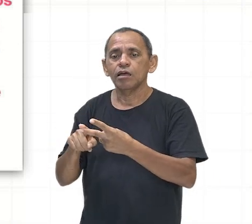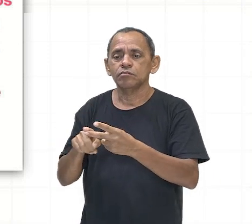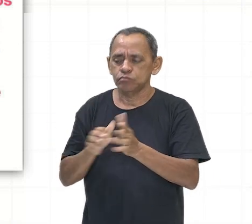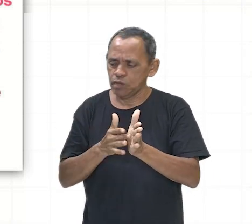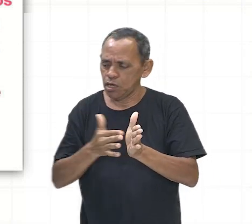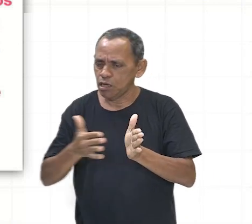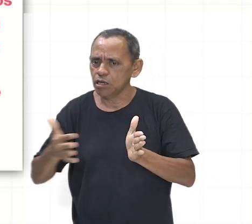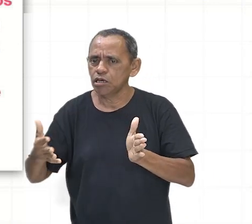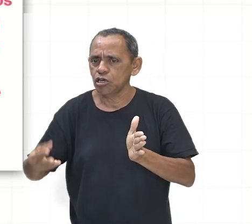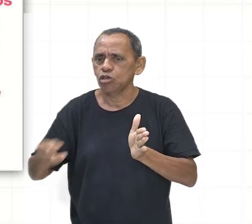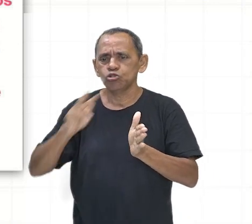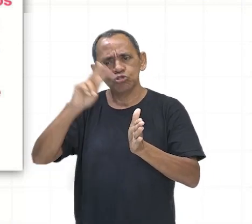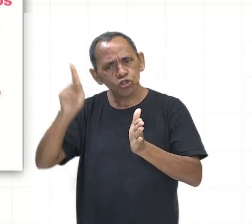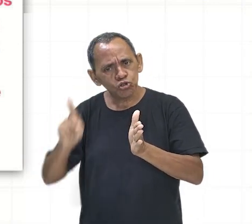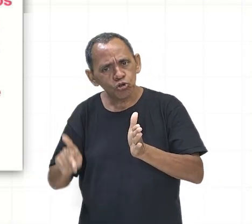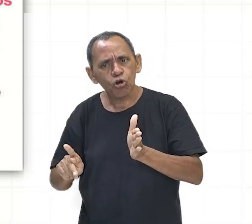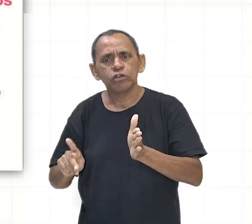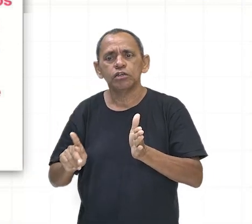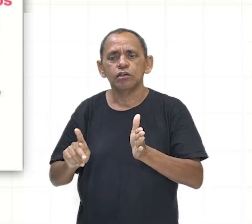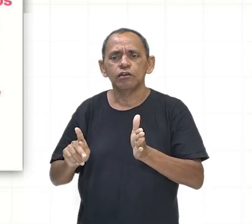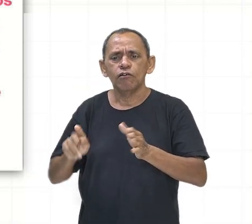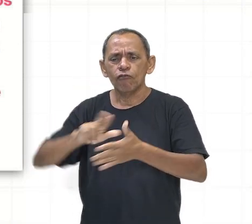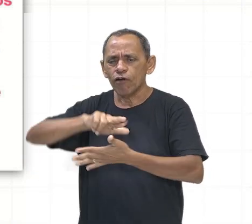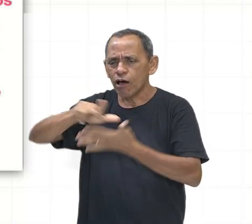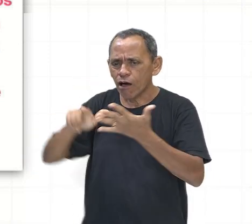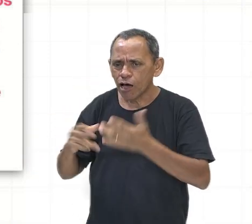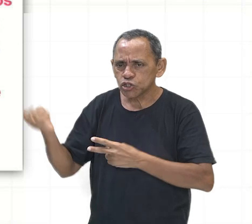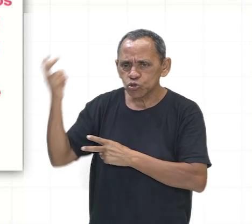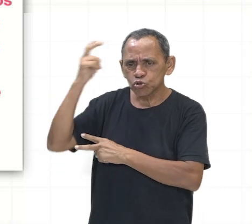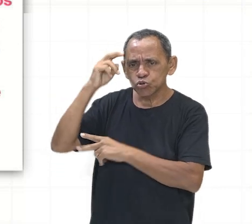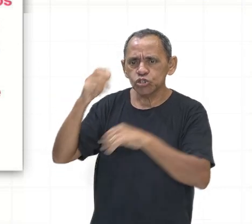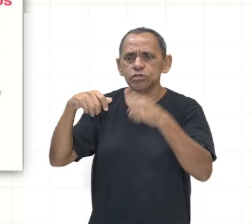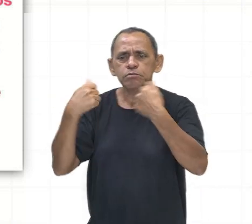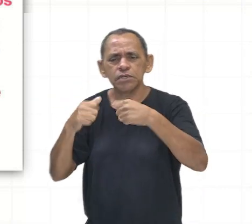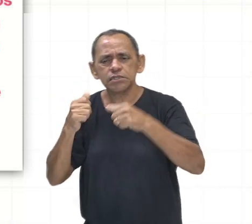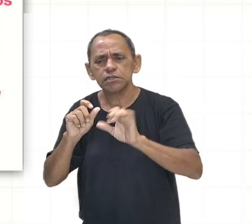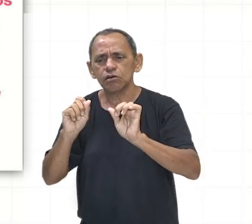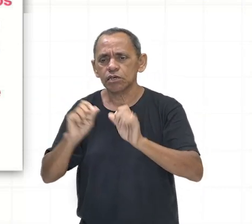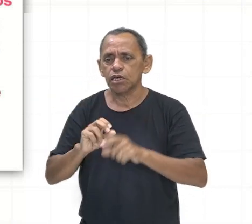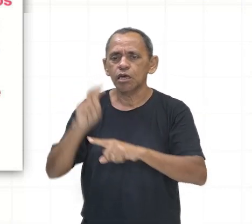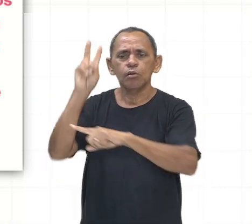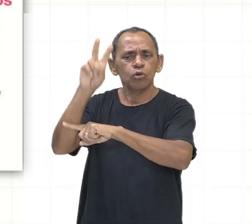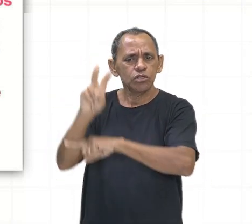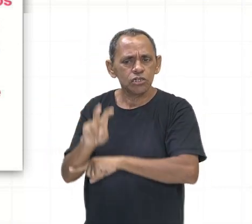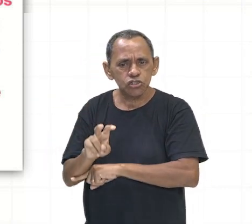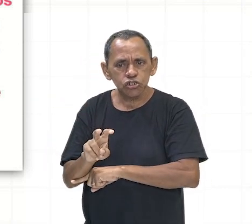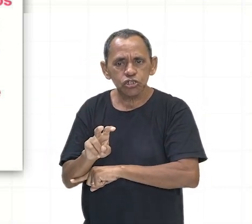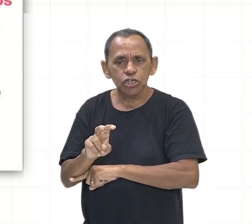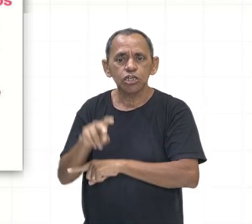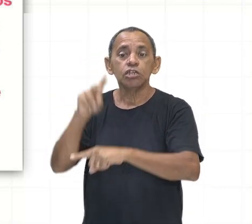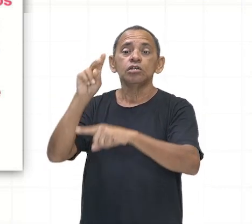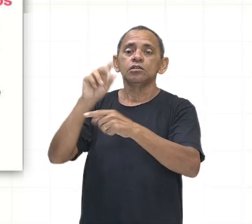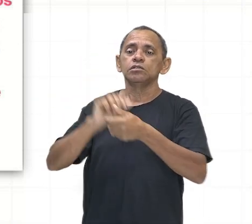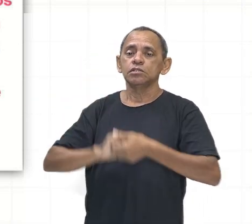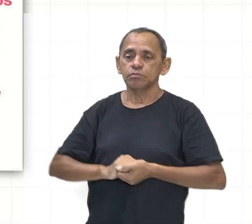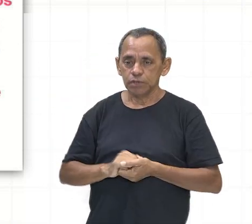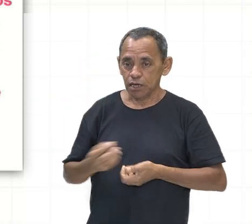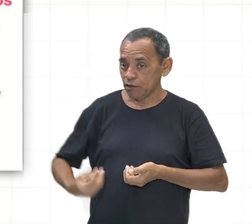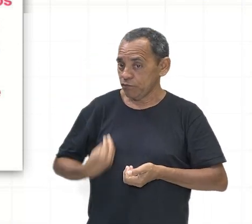diferentes culturas, sentiu a necessidade de proteger e preservar a